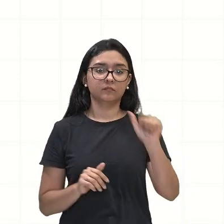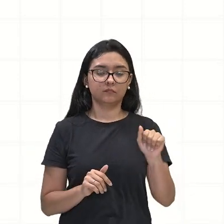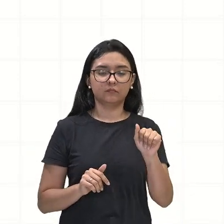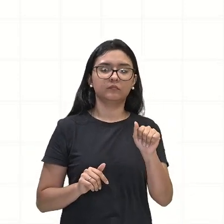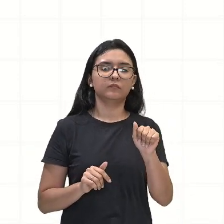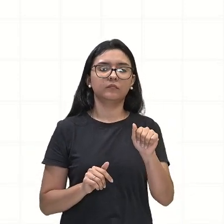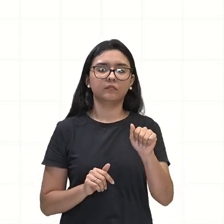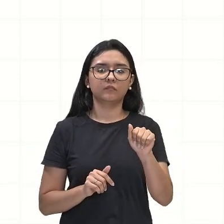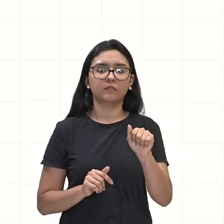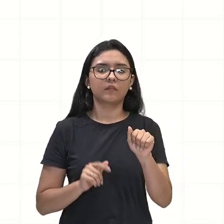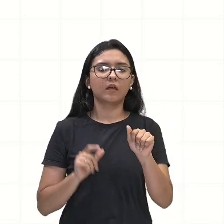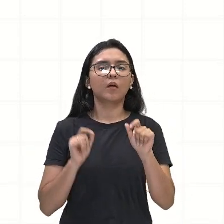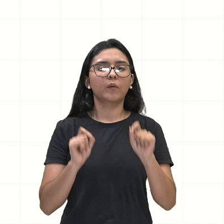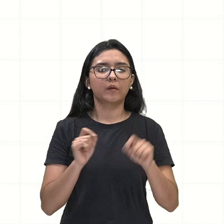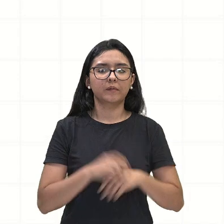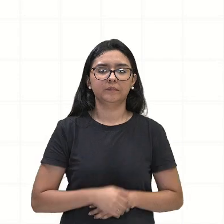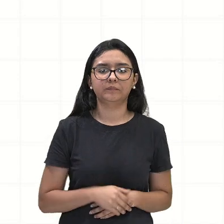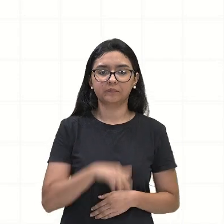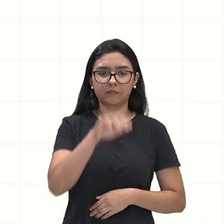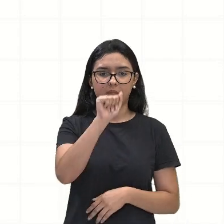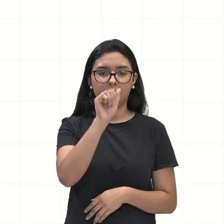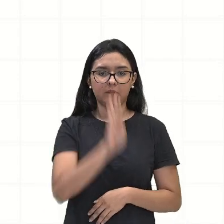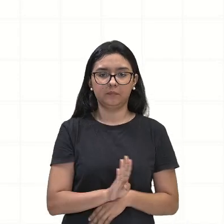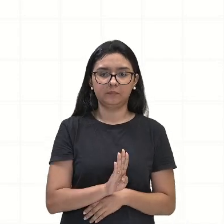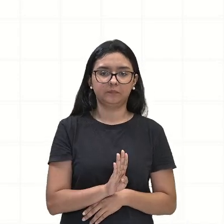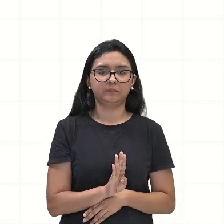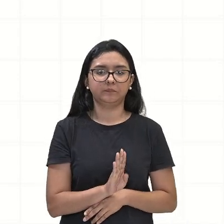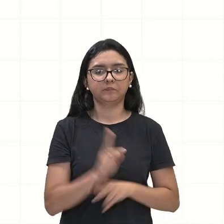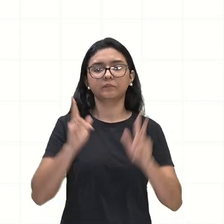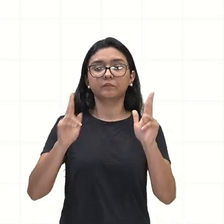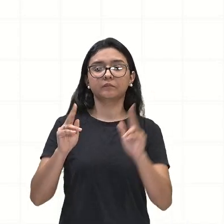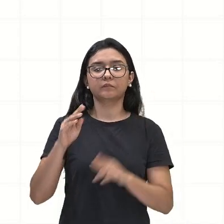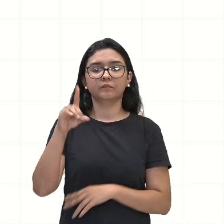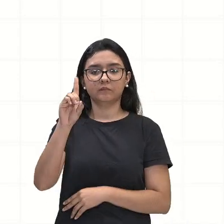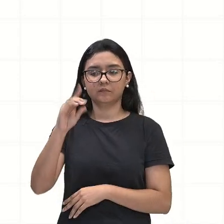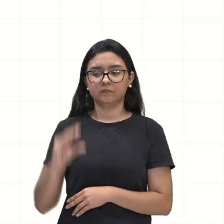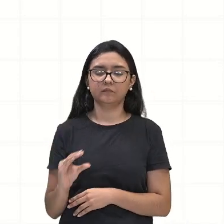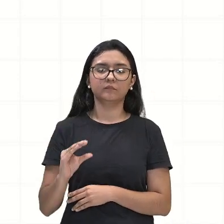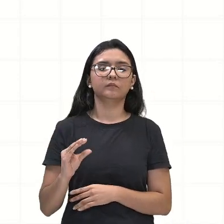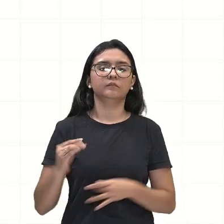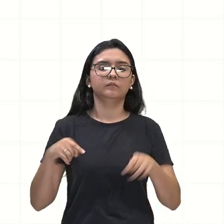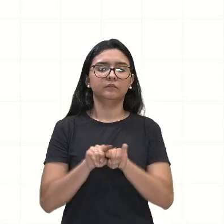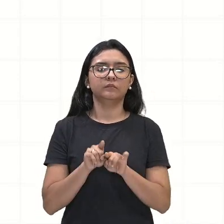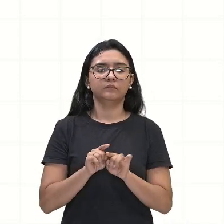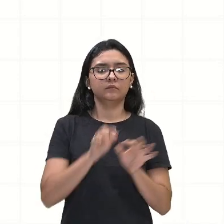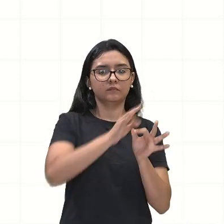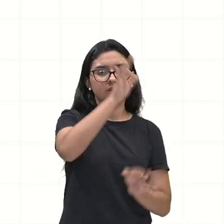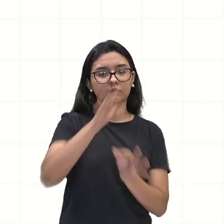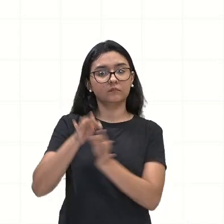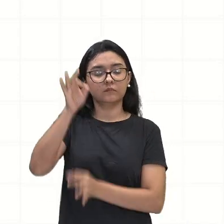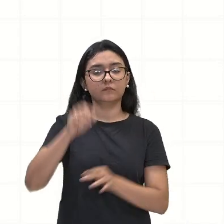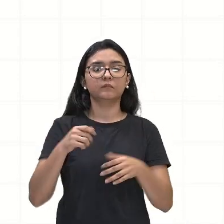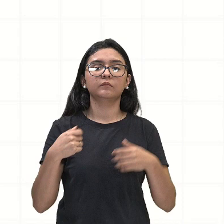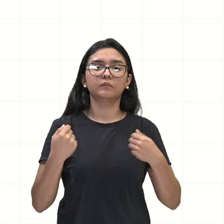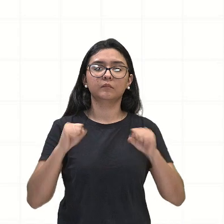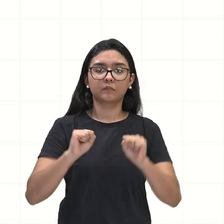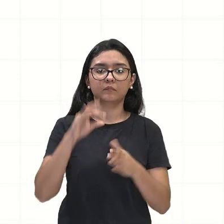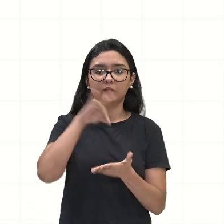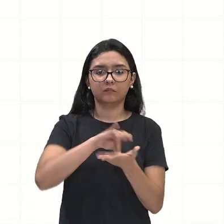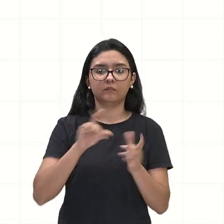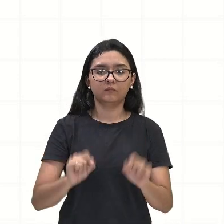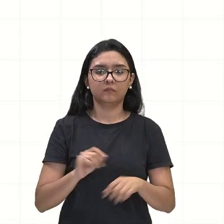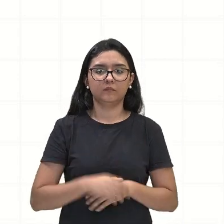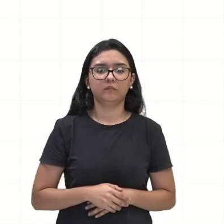paralelo a DC, então esse tamanho aqui é paralelo a esse, então podemos afirmar que o tamanho X